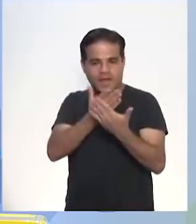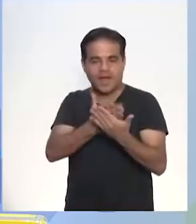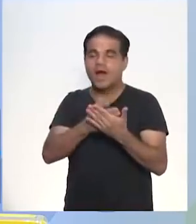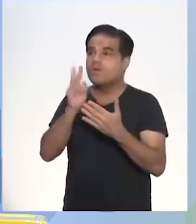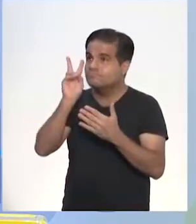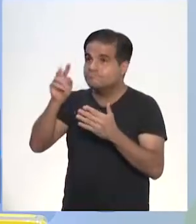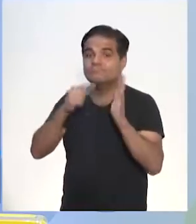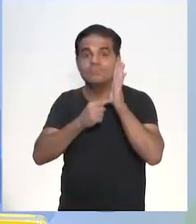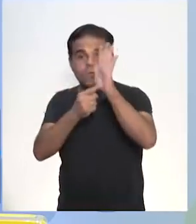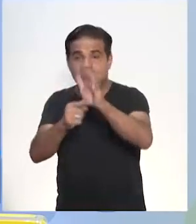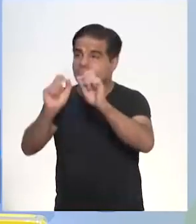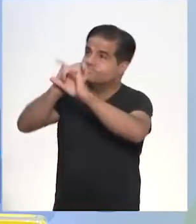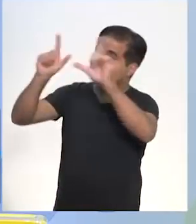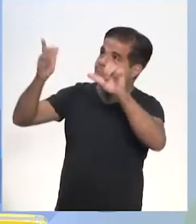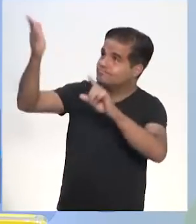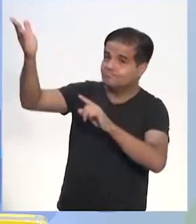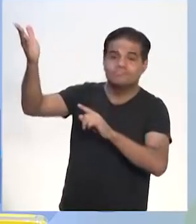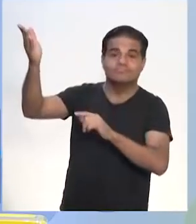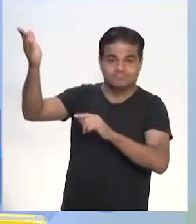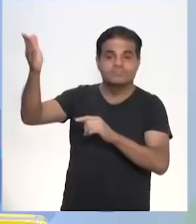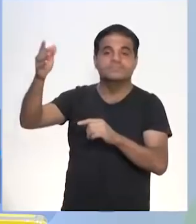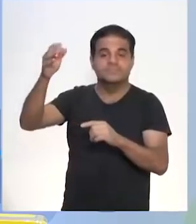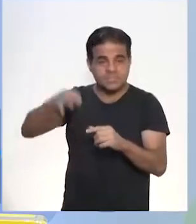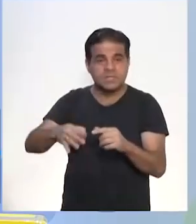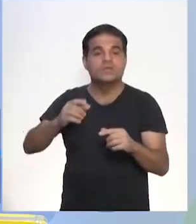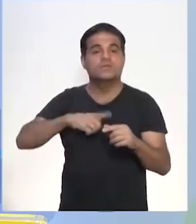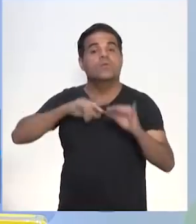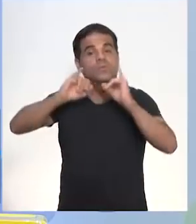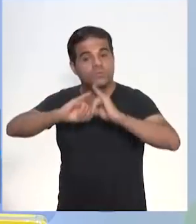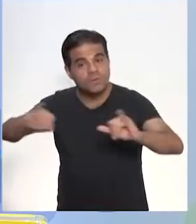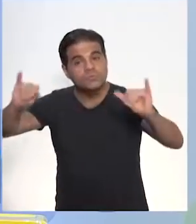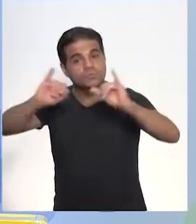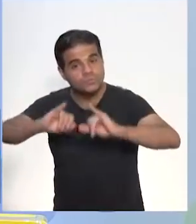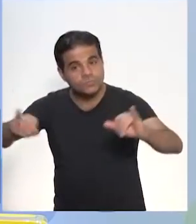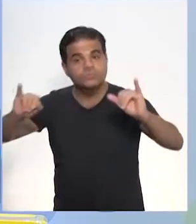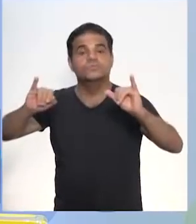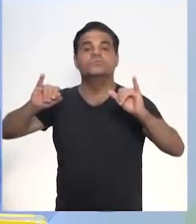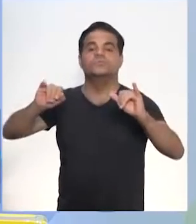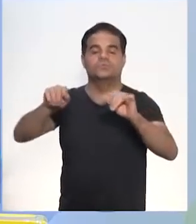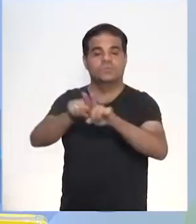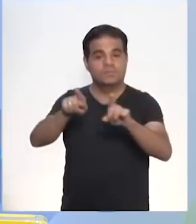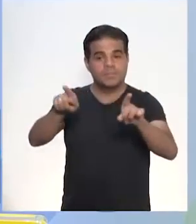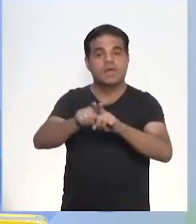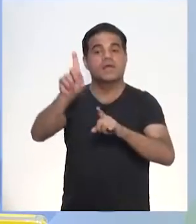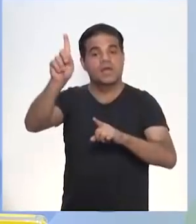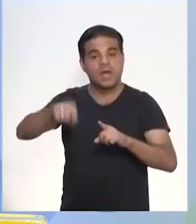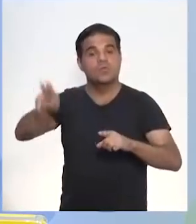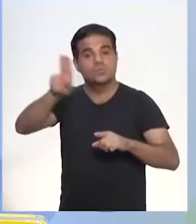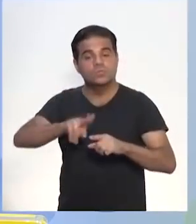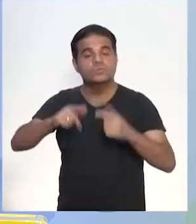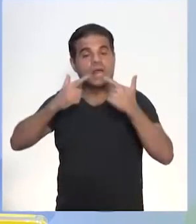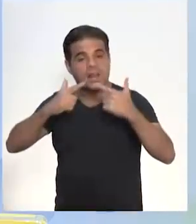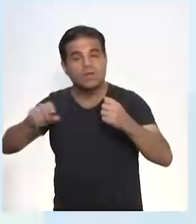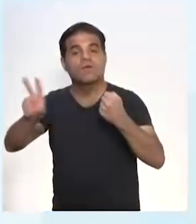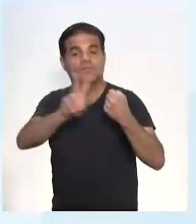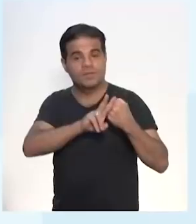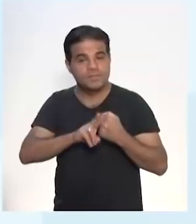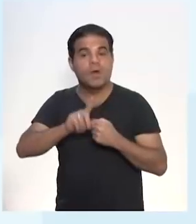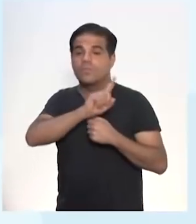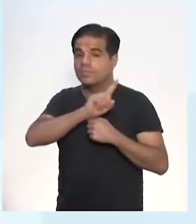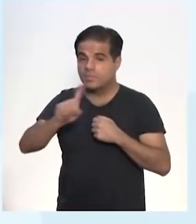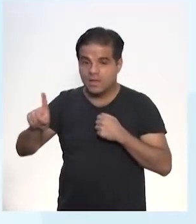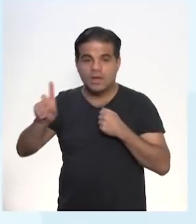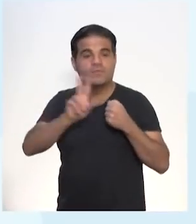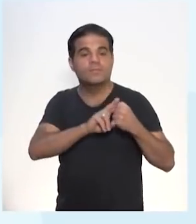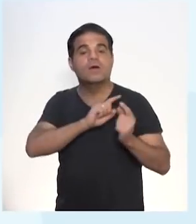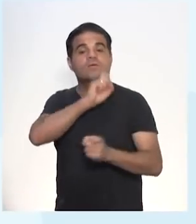vocês perceberem como que funciona a coisa. Então, eu tenho o anúncio publicitário, voltando, né, que é o uso da linguagem verbal e não verbal para